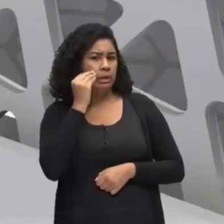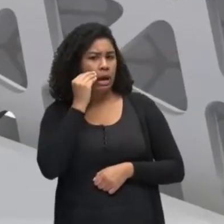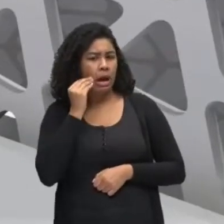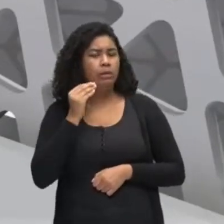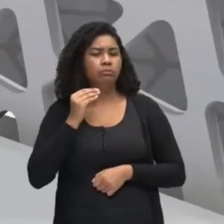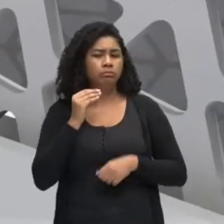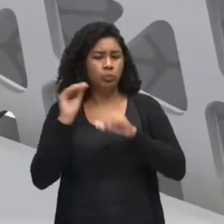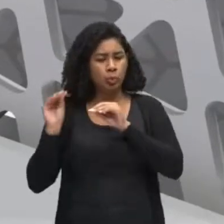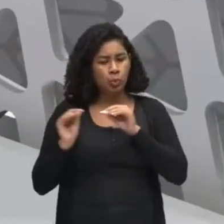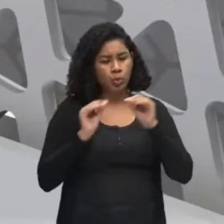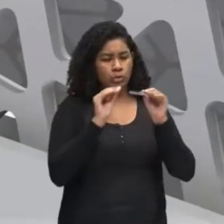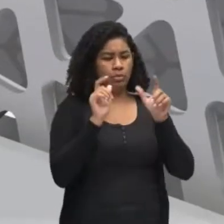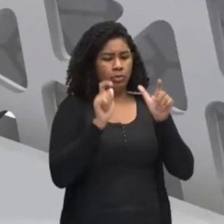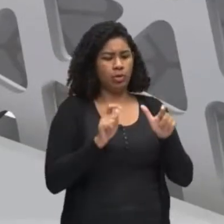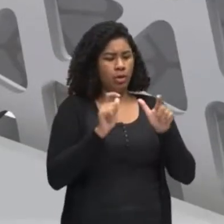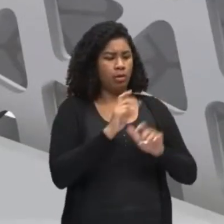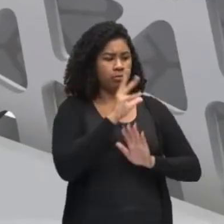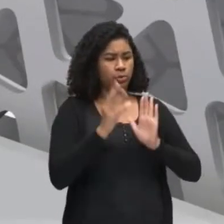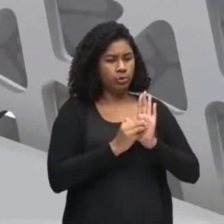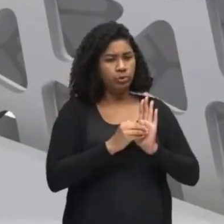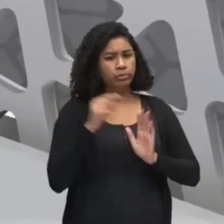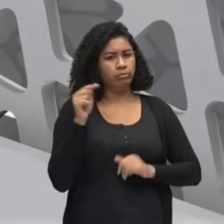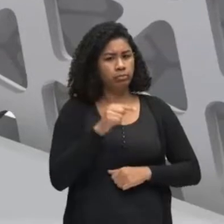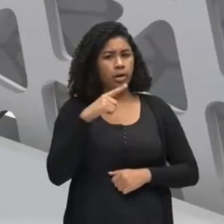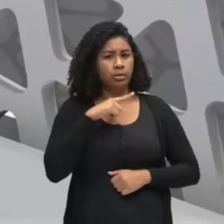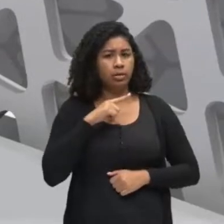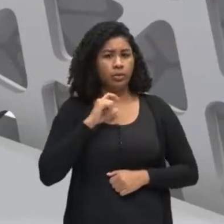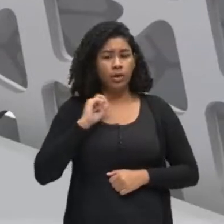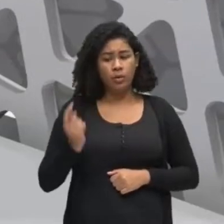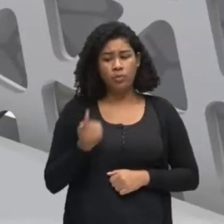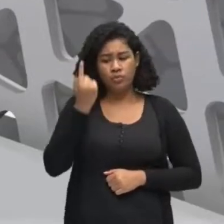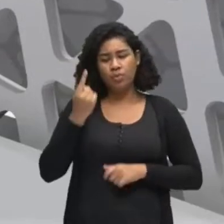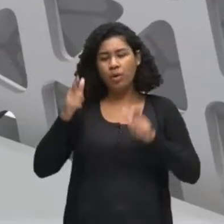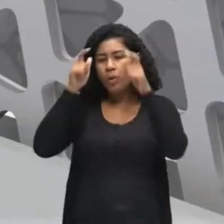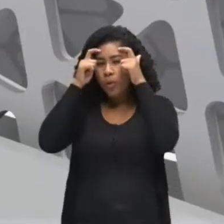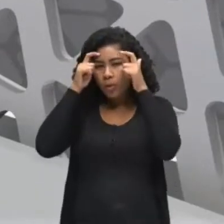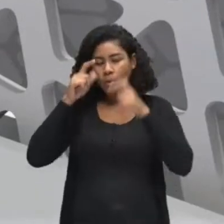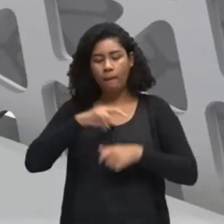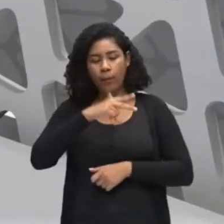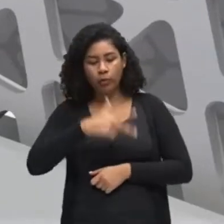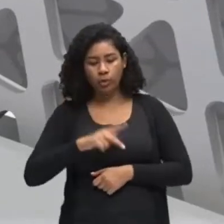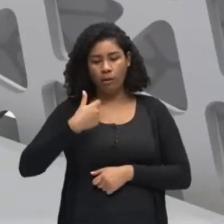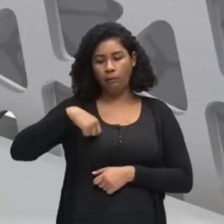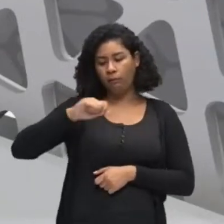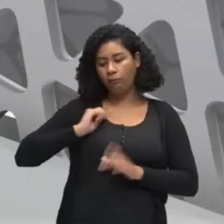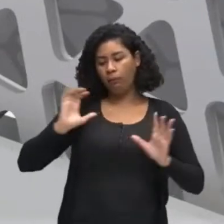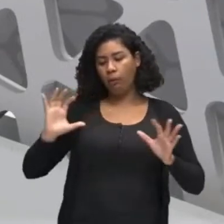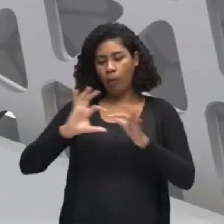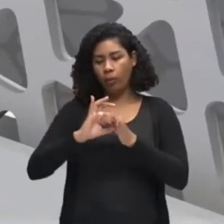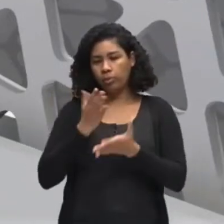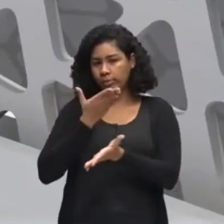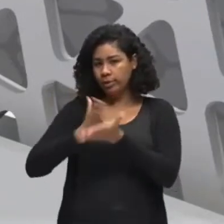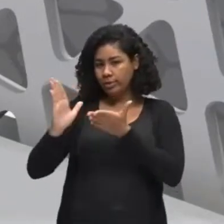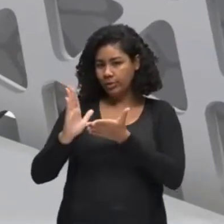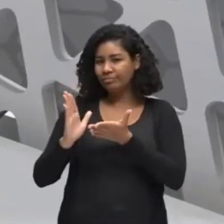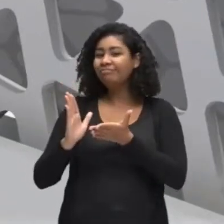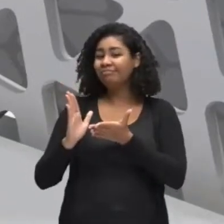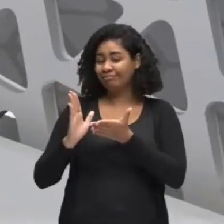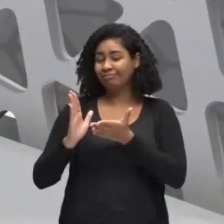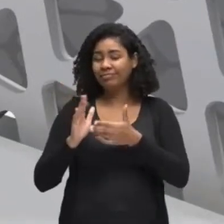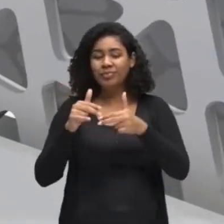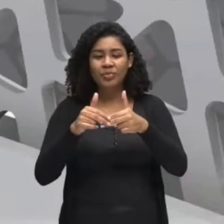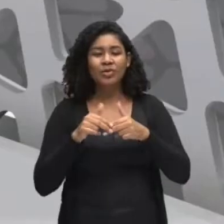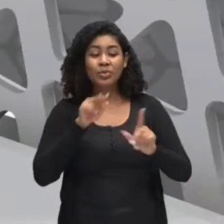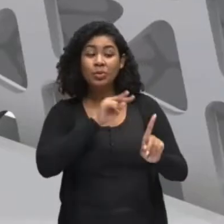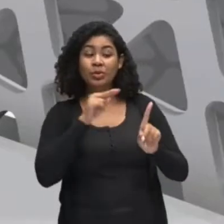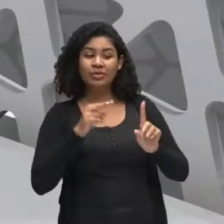mesma coroa. Ok? Então, isso vai começar a modificar um pouco o panorama da nossa região. Lembrando sempre,